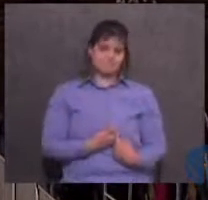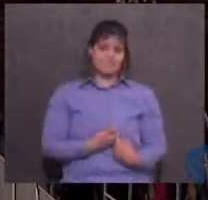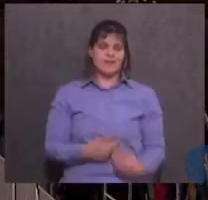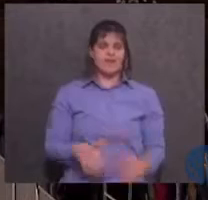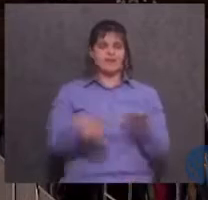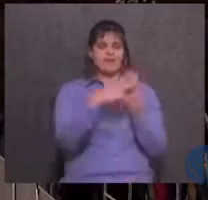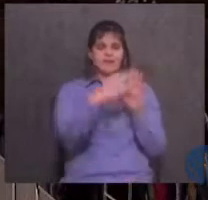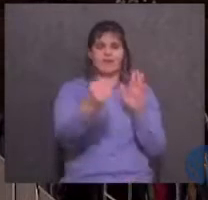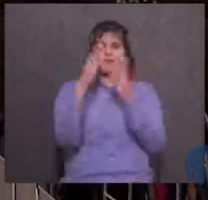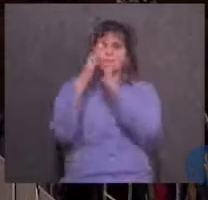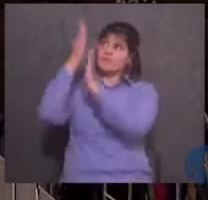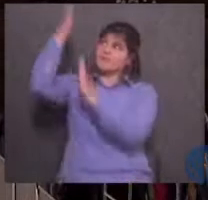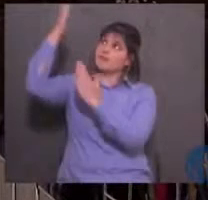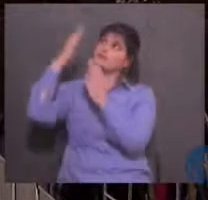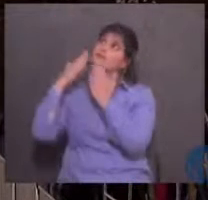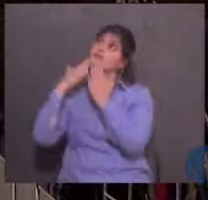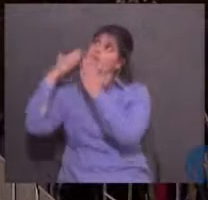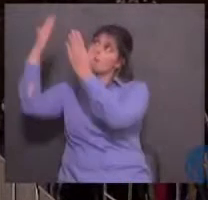Graças a